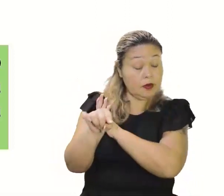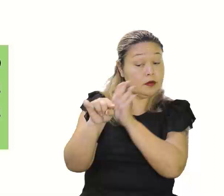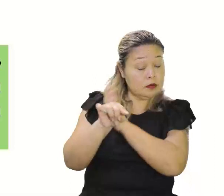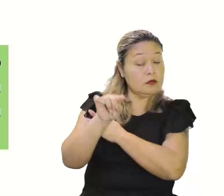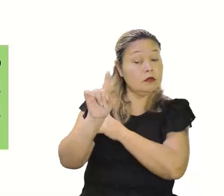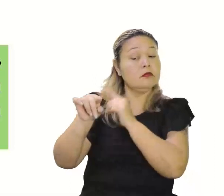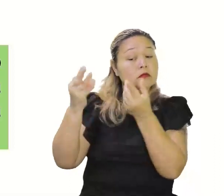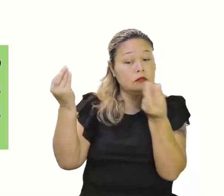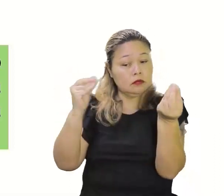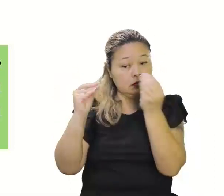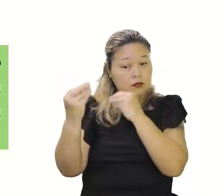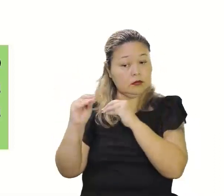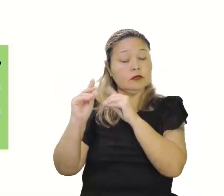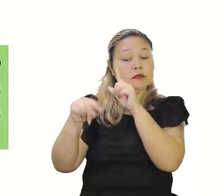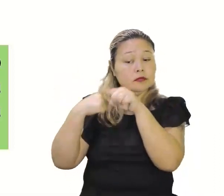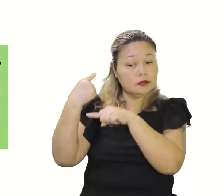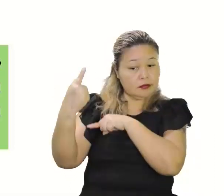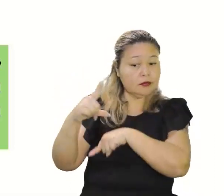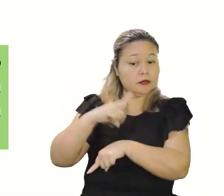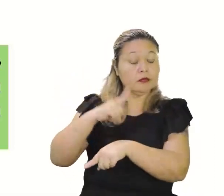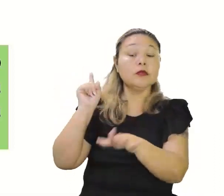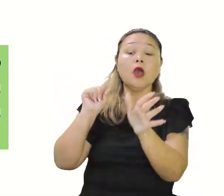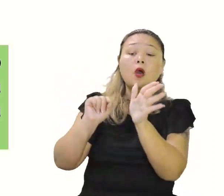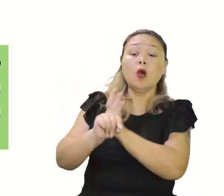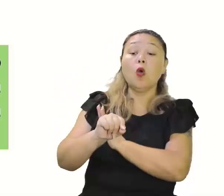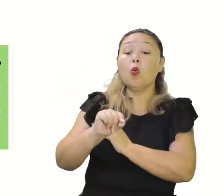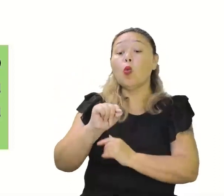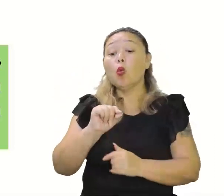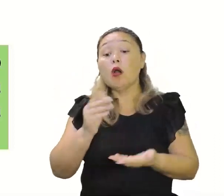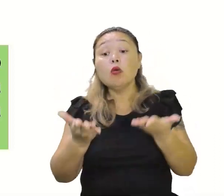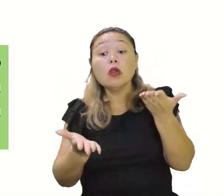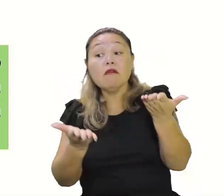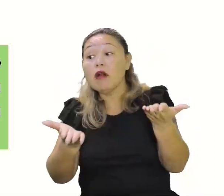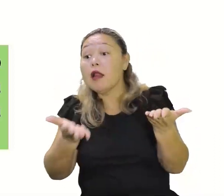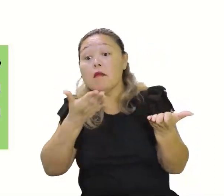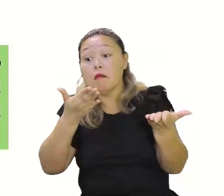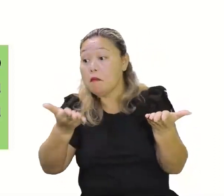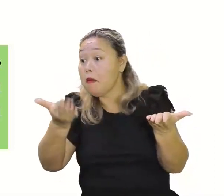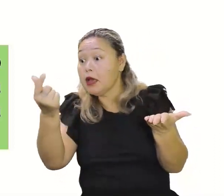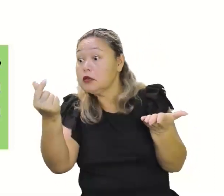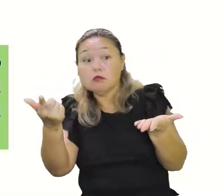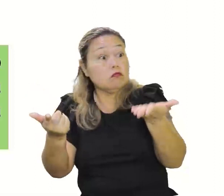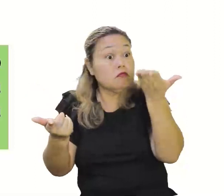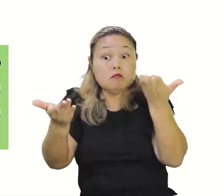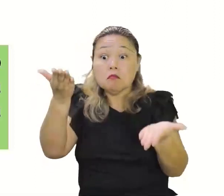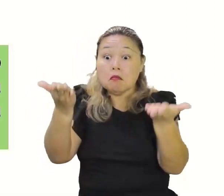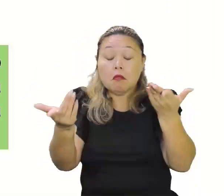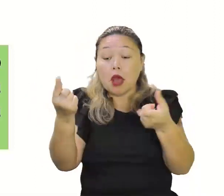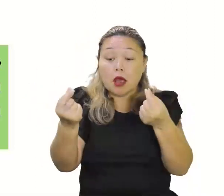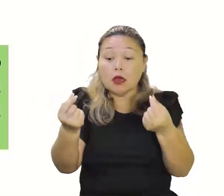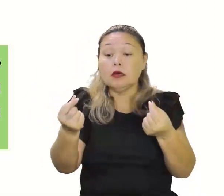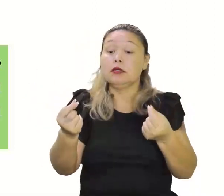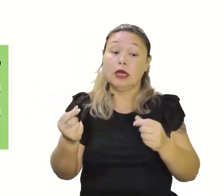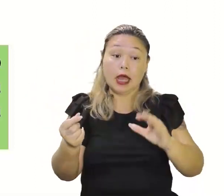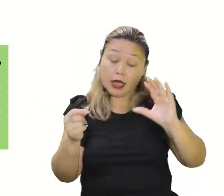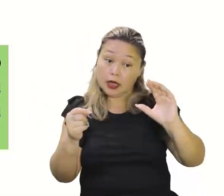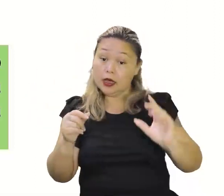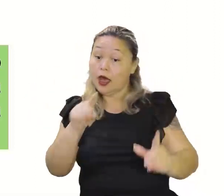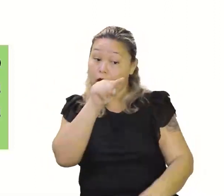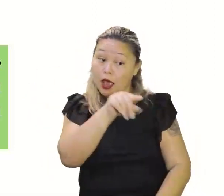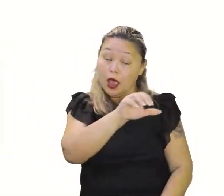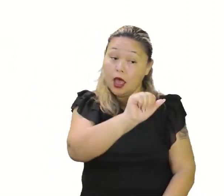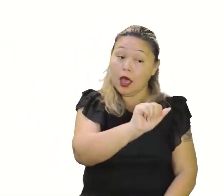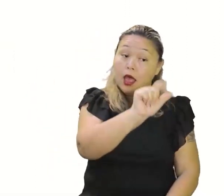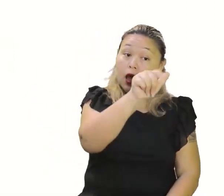resolver aqui, mas nós temos uma pergunta. O que vale mais, o alqueire ou o hectare? Isso, não esquece, tá? E